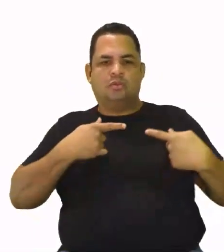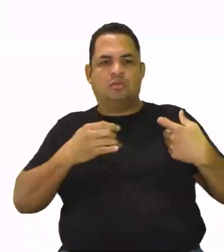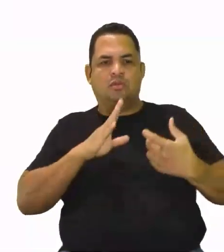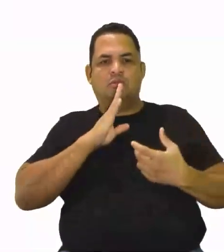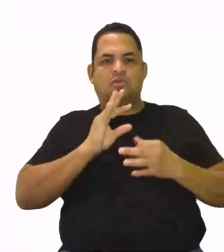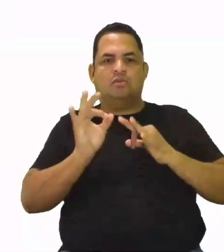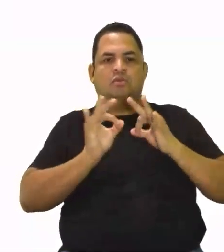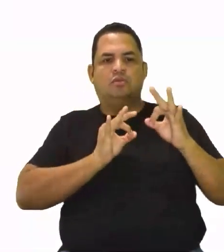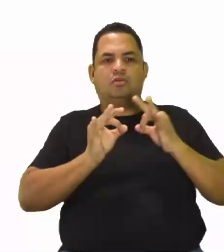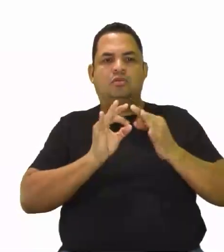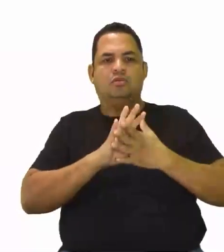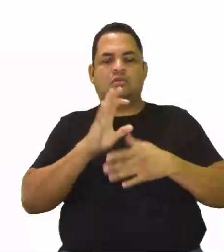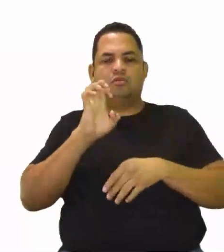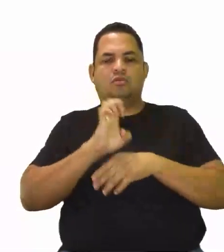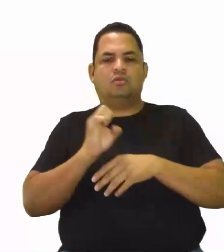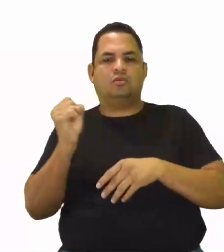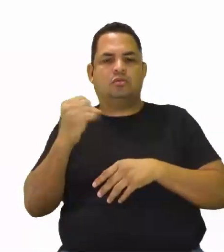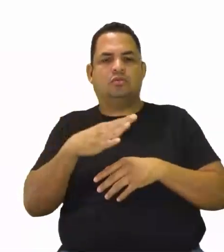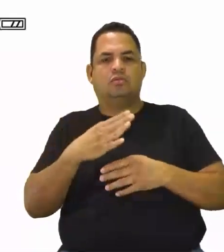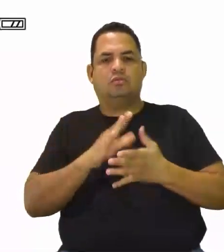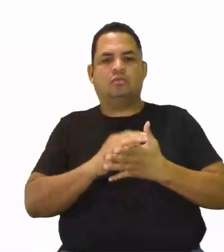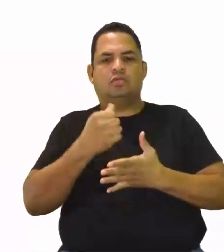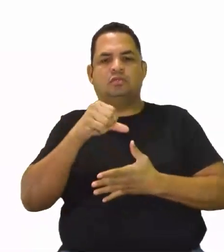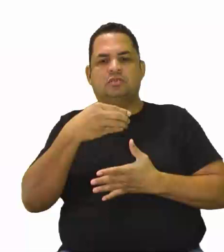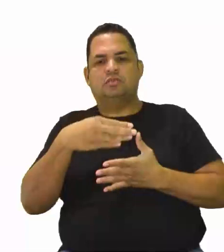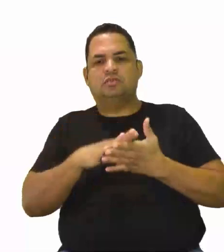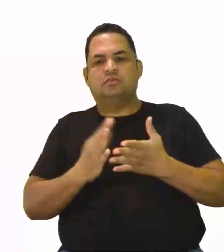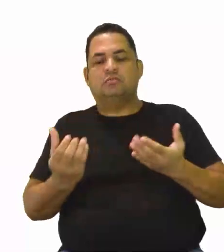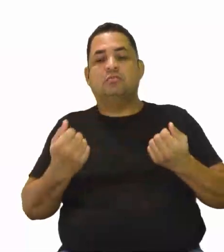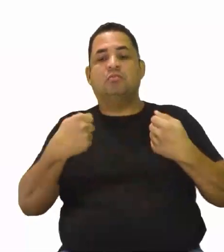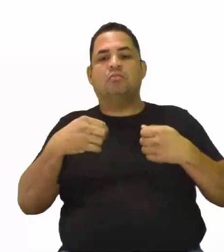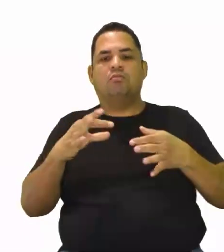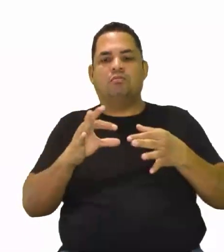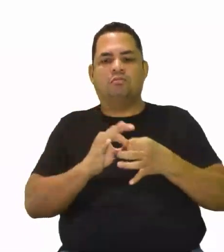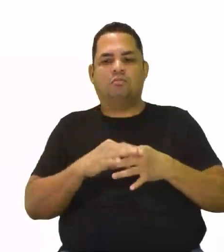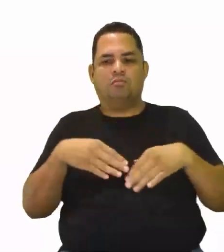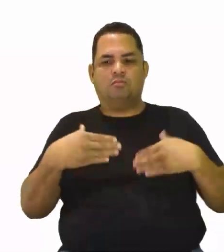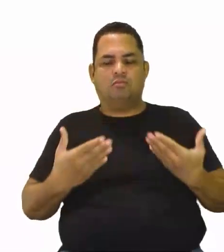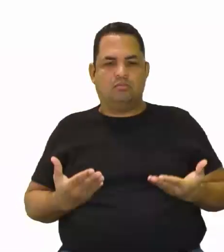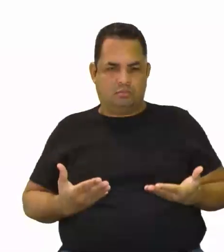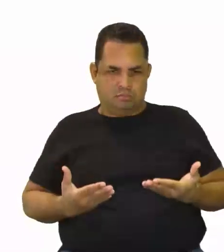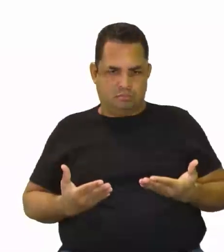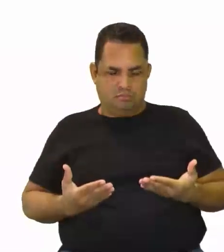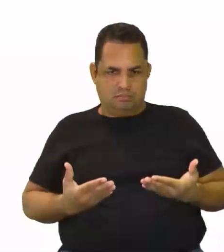Vargas em 1937, pode ser associado ao...